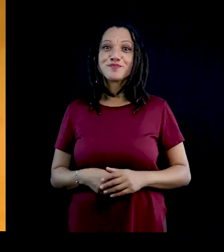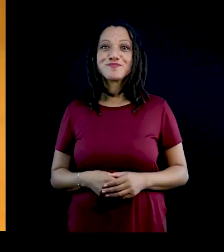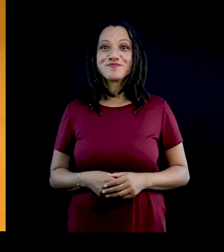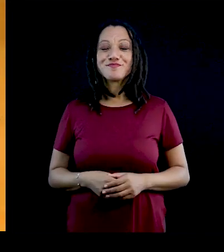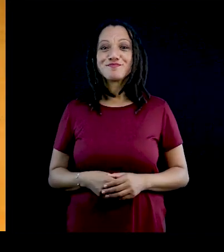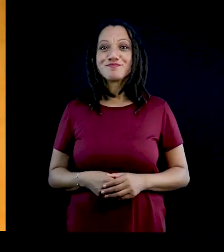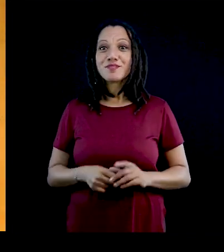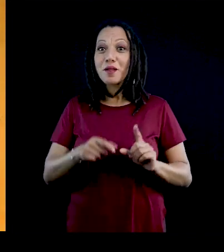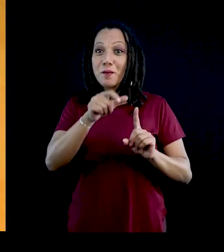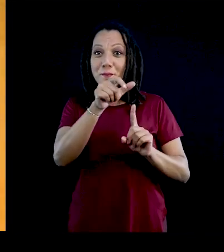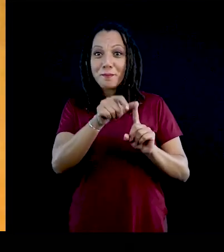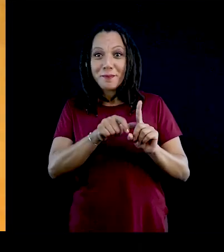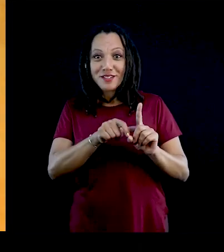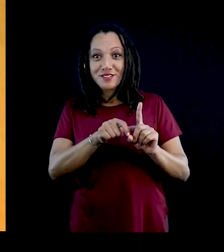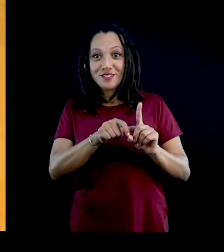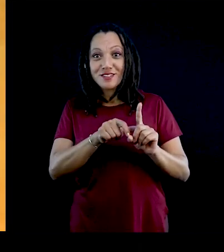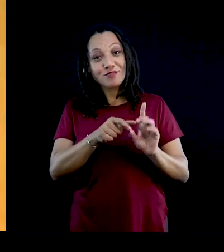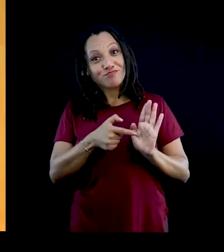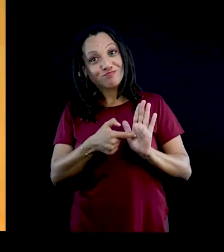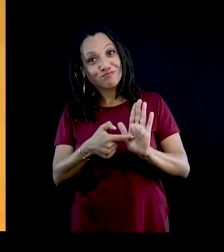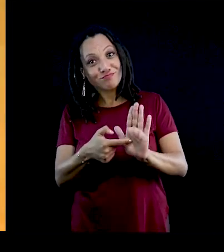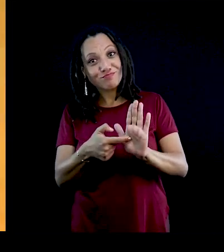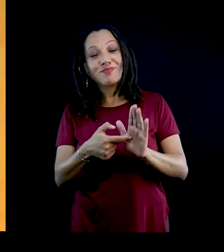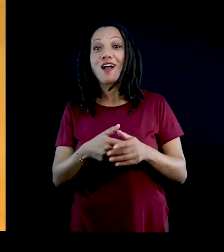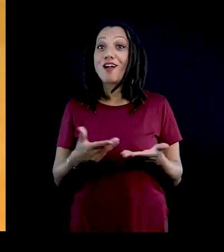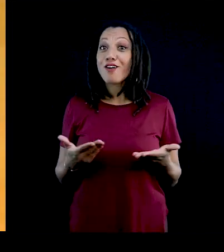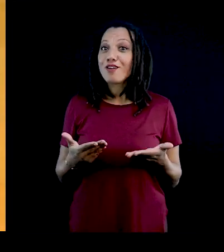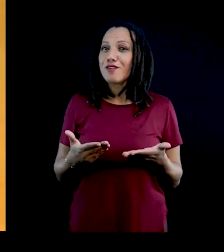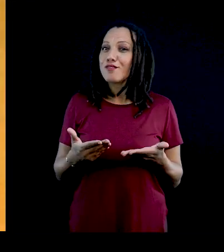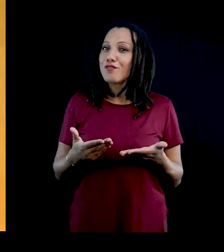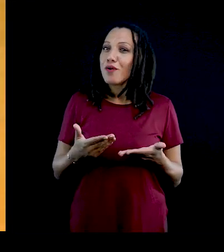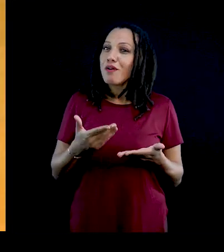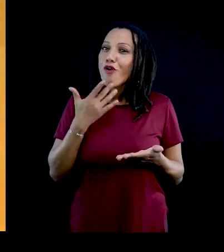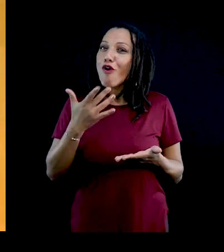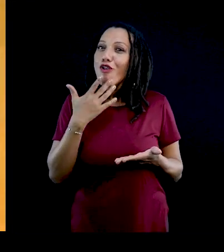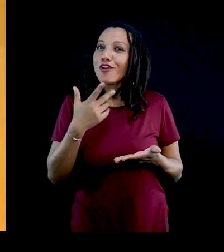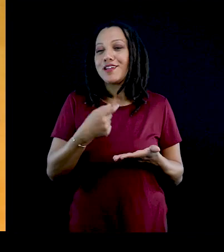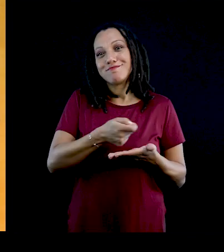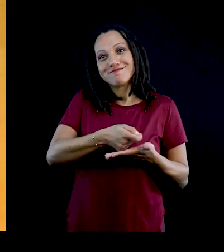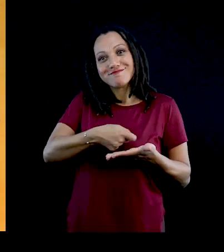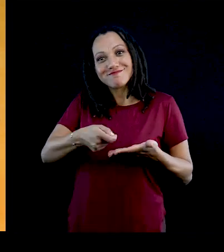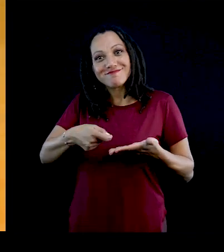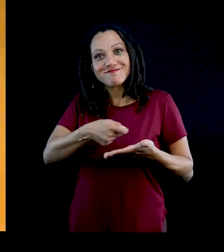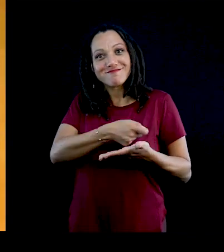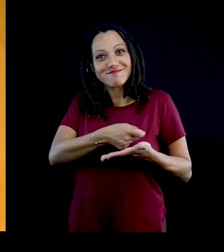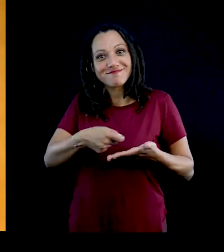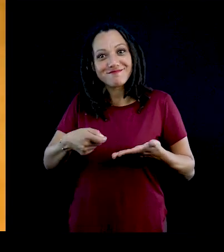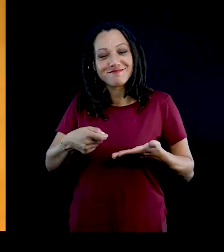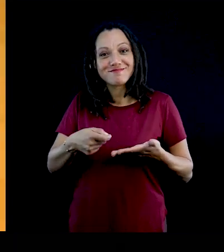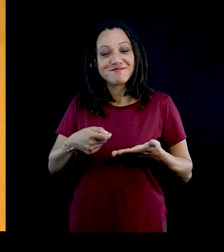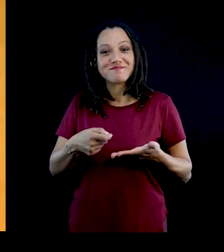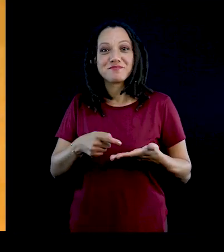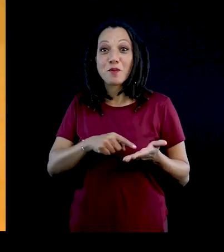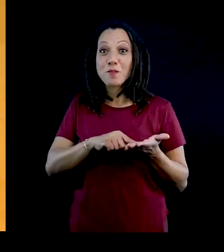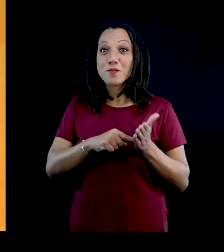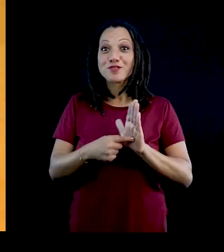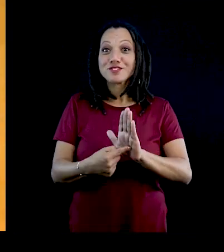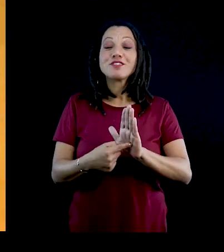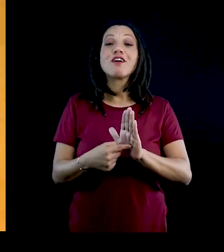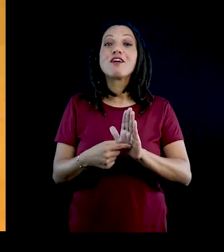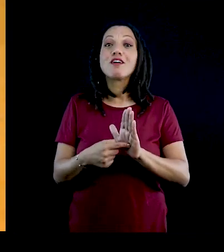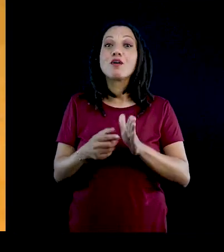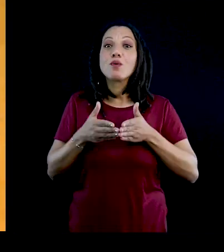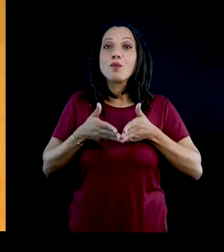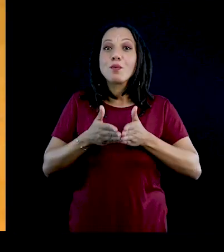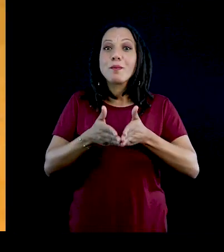personagem e eu vou continuar colorindo ele mais um pouco. Então eu vou dar um destaque aqui pro barquinho